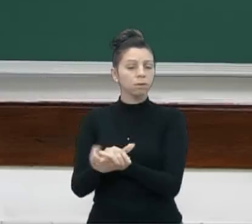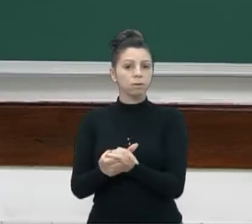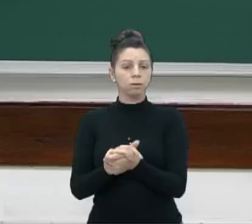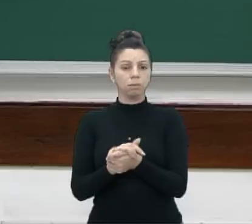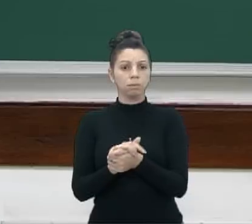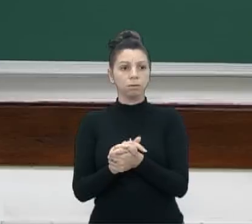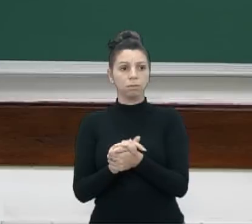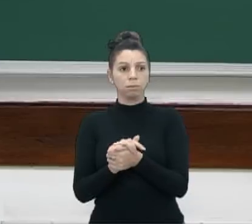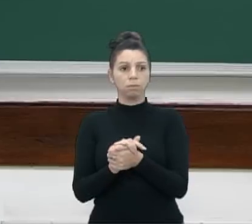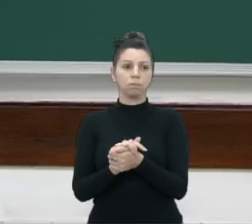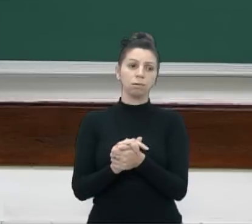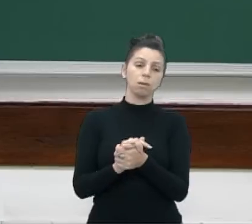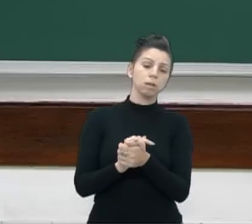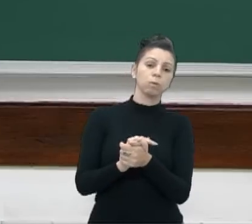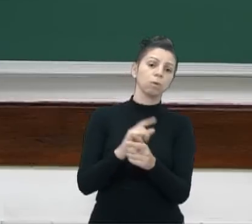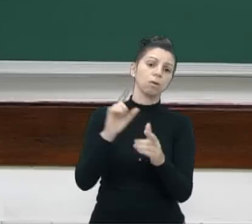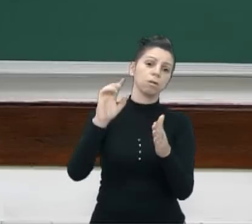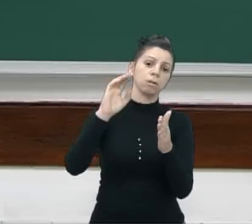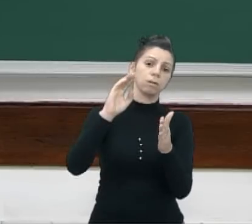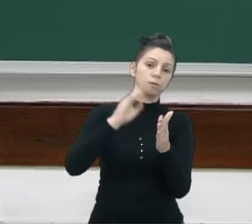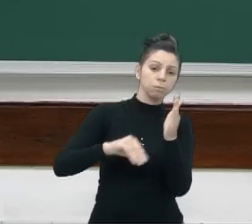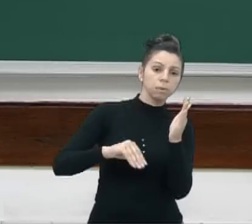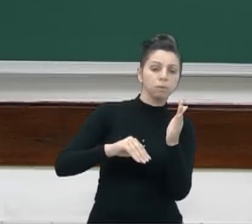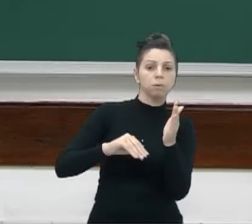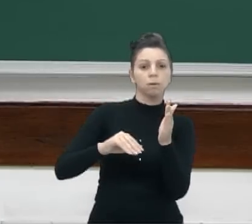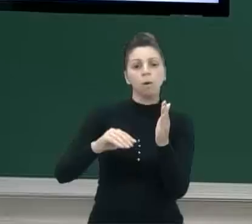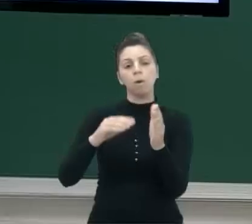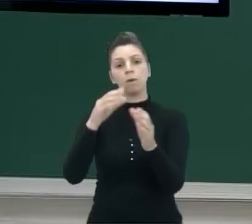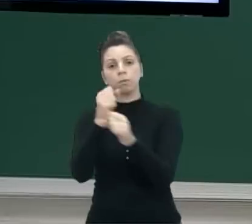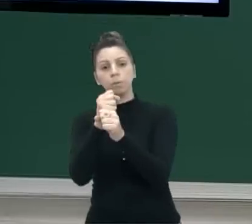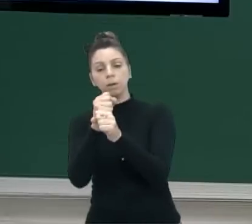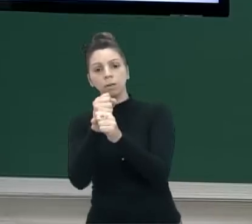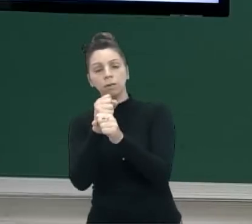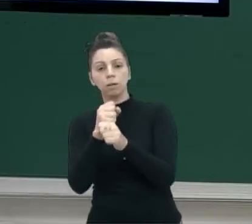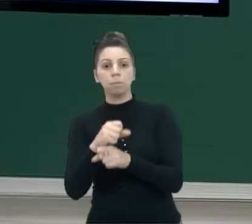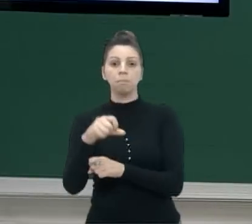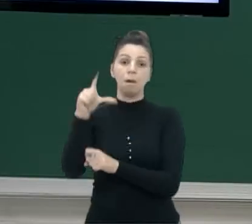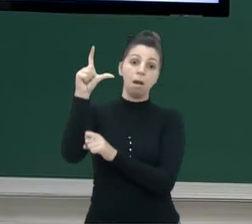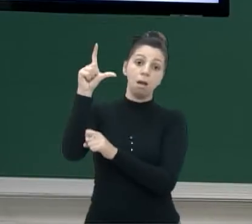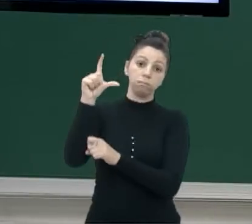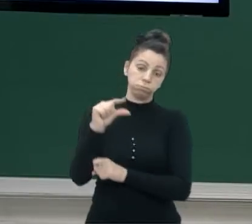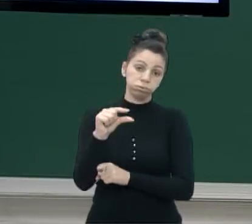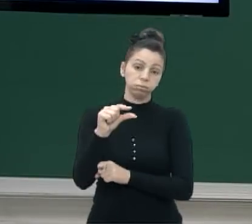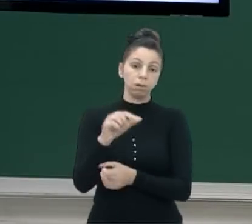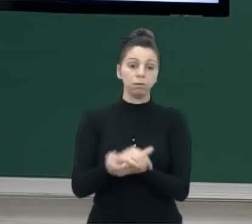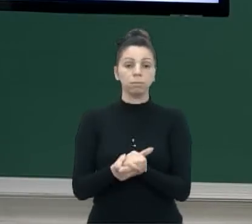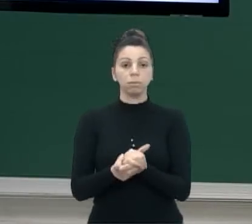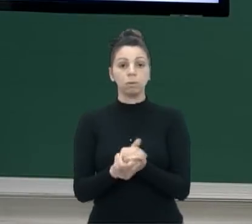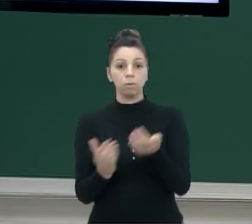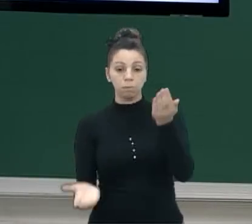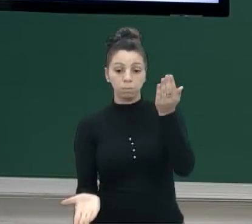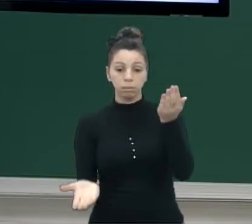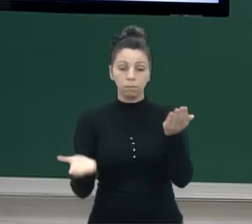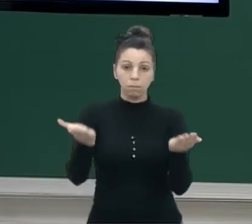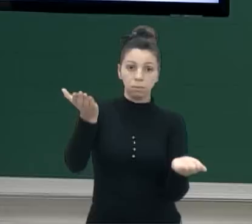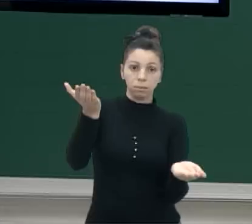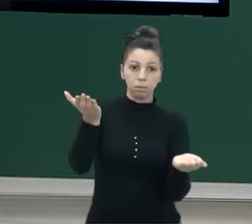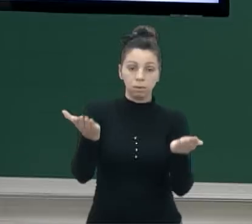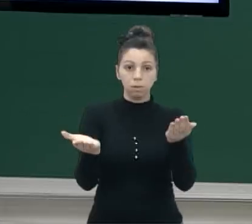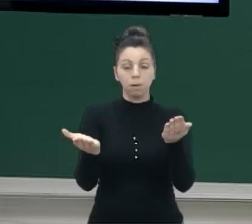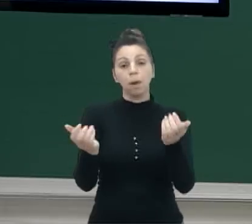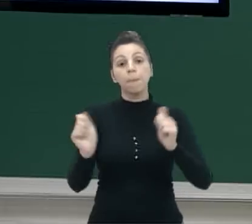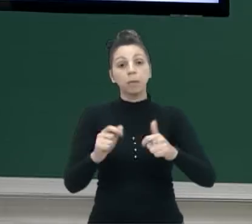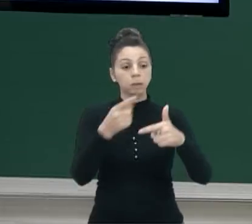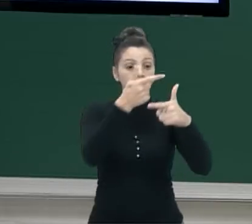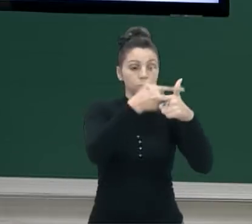estou aumentando proporcionalmente, se eu estou diminuindo proporcionalmente, isso é o quê? Vou usar divisão e multiplicação.